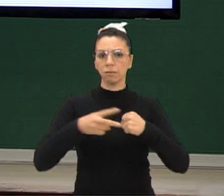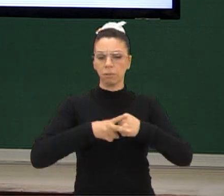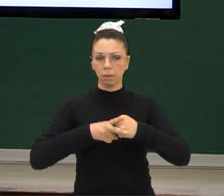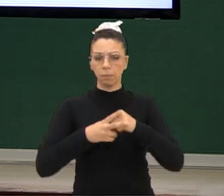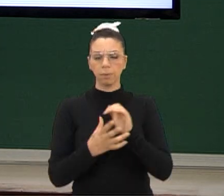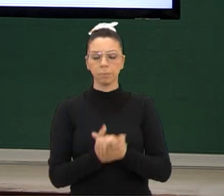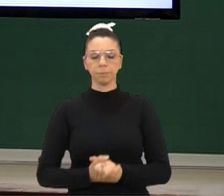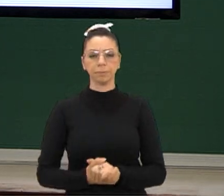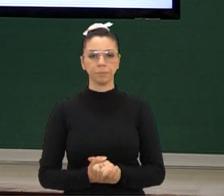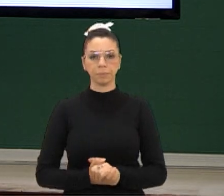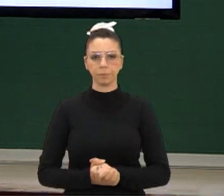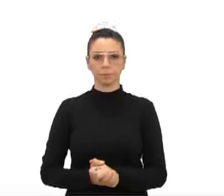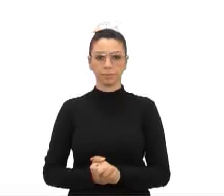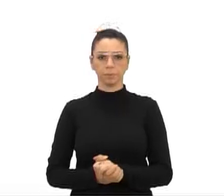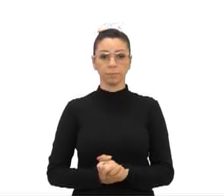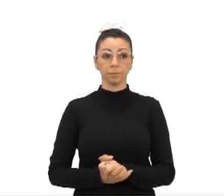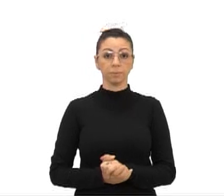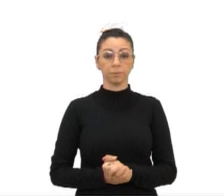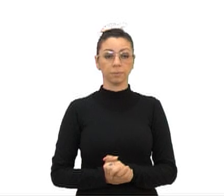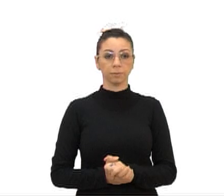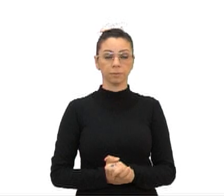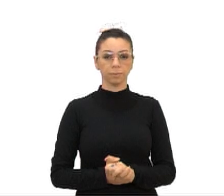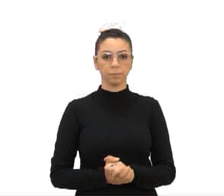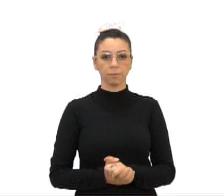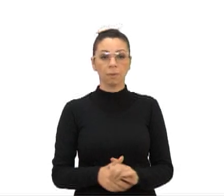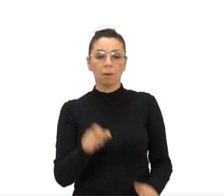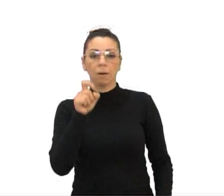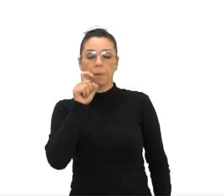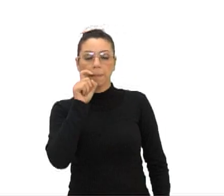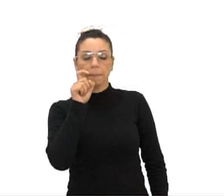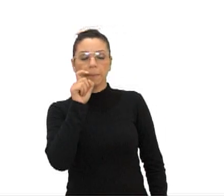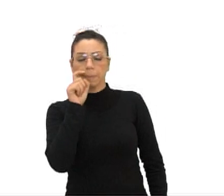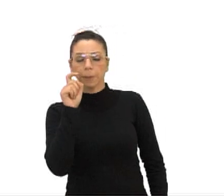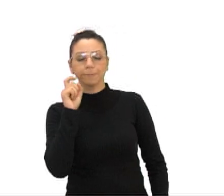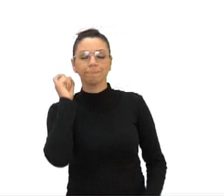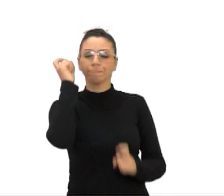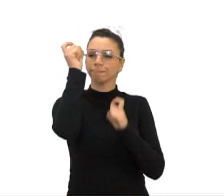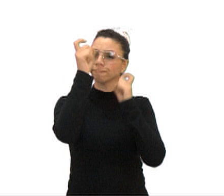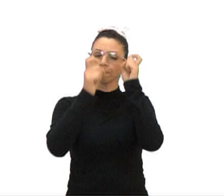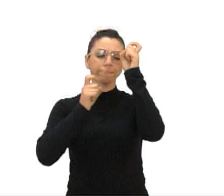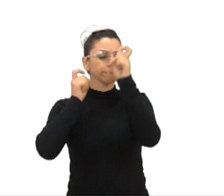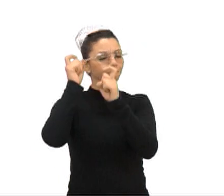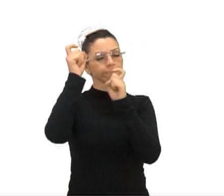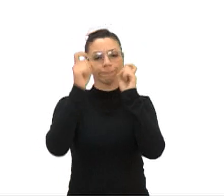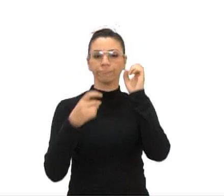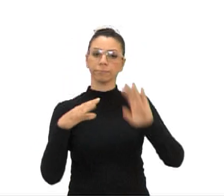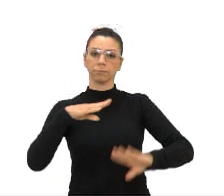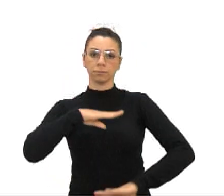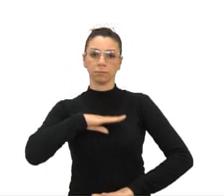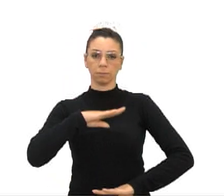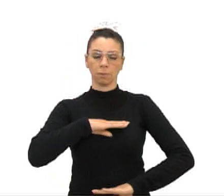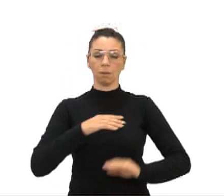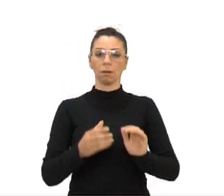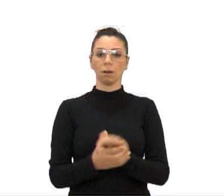Vamos verificar? Olha só. O pai anda preocupado com a situação. Eu tenho um